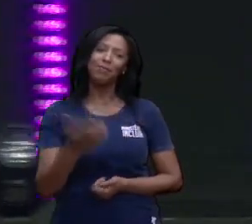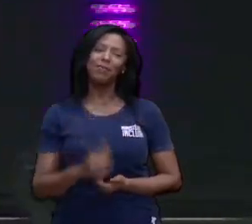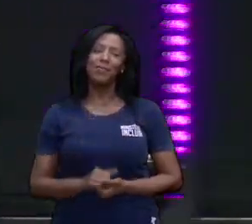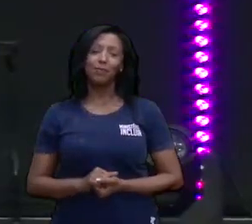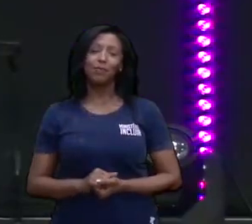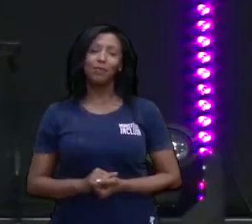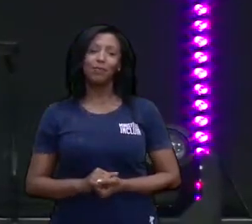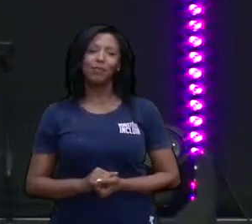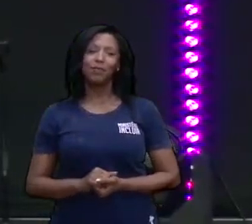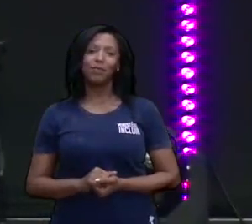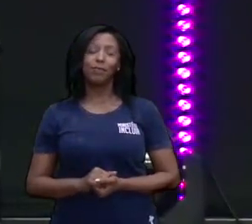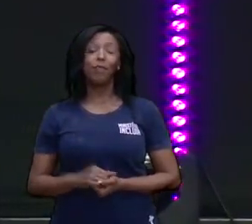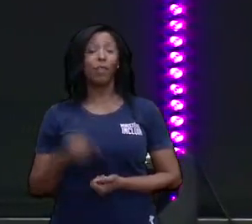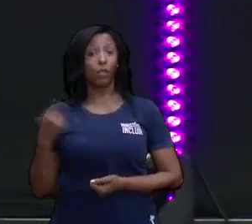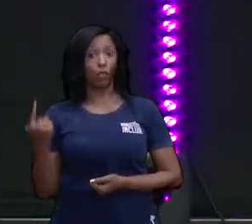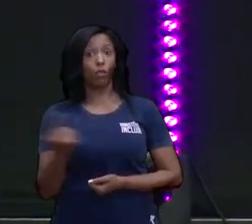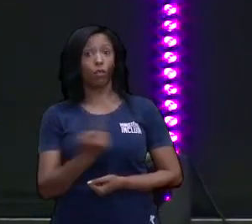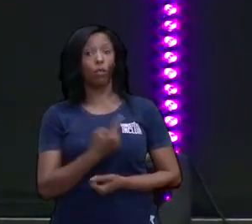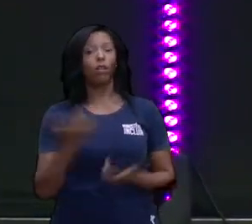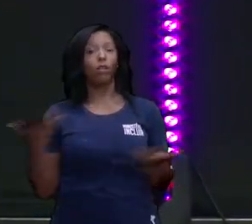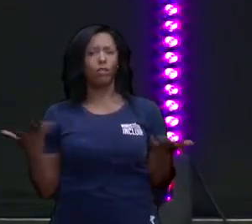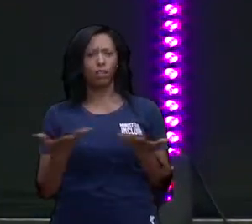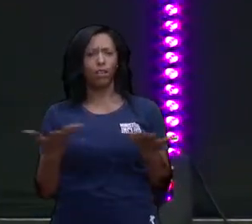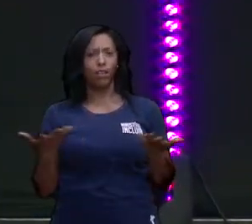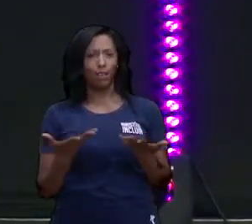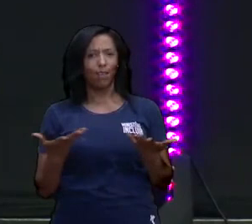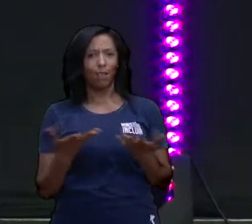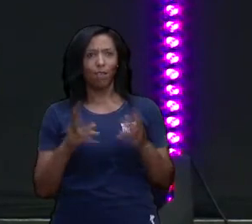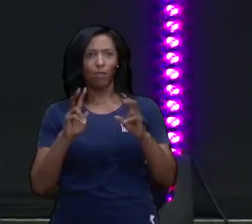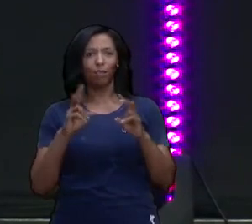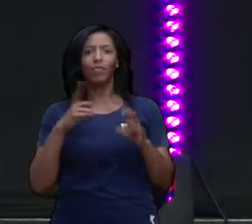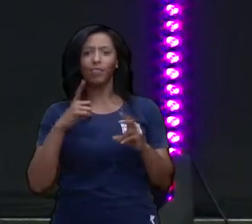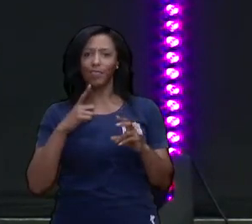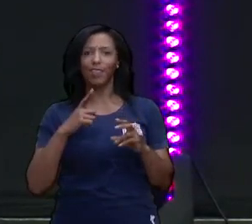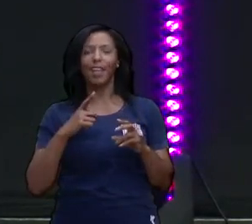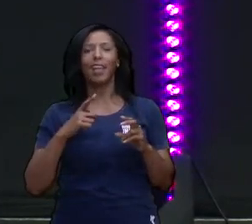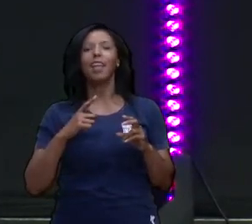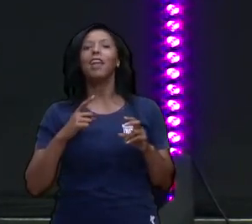e nós estamos numa campanha chamada campanha